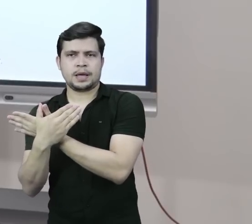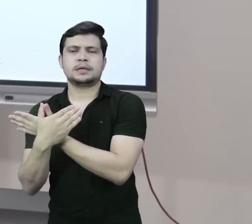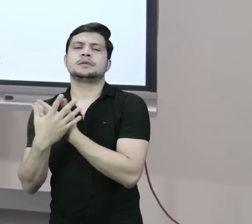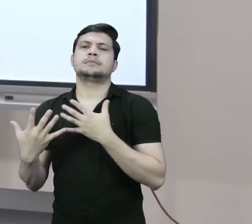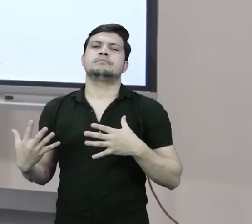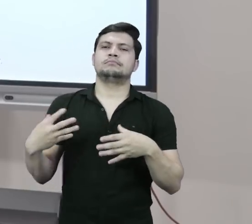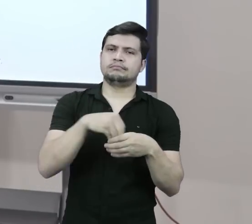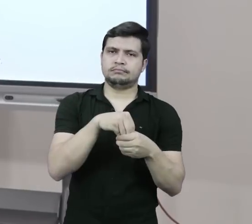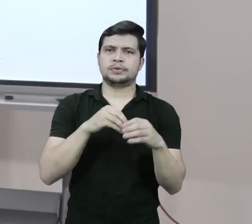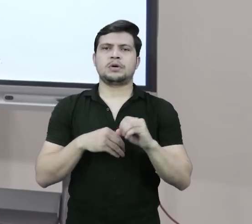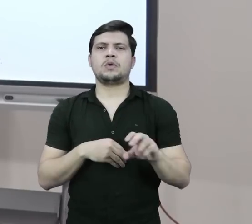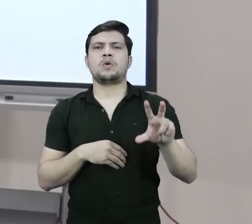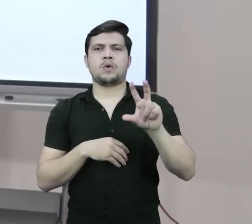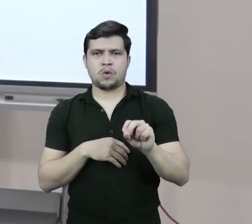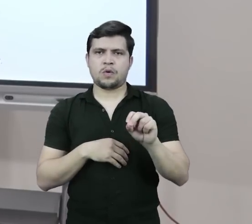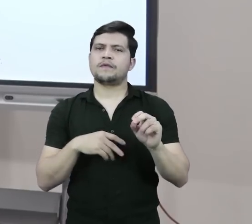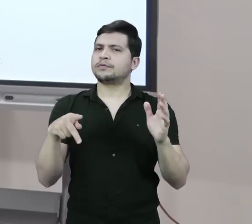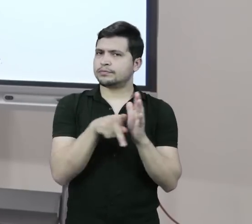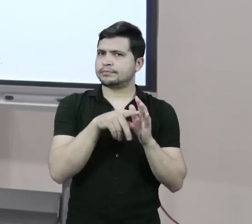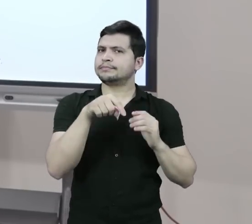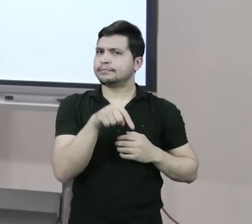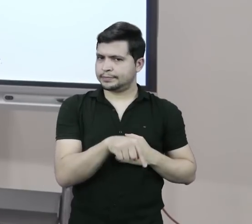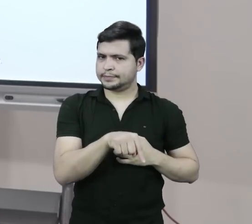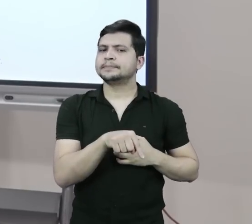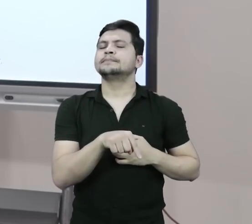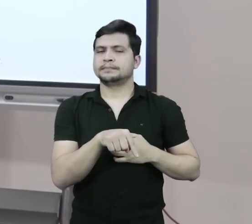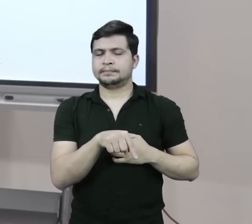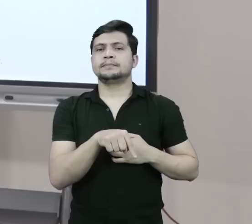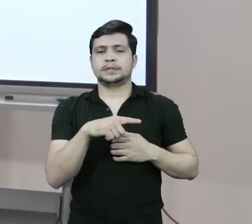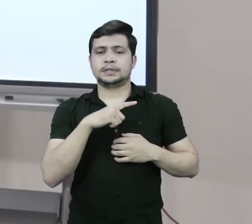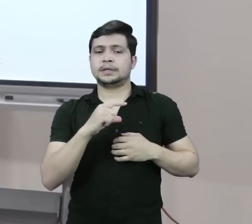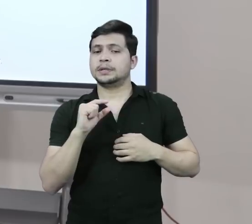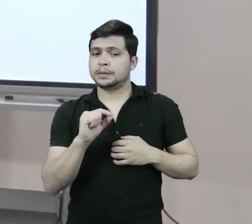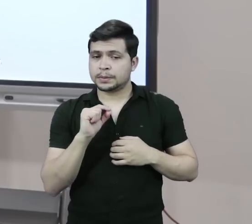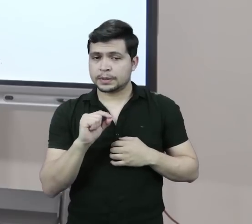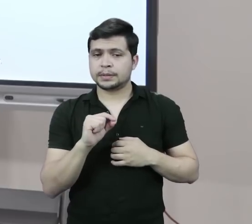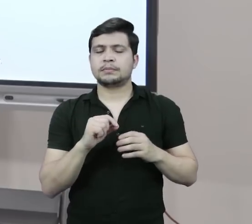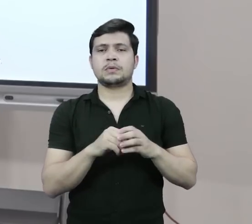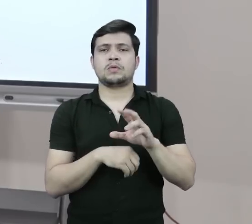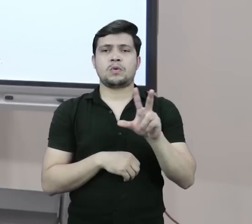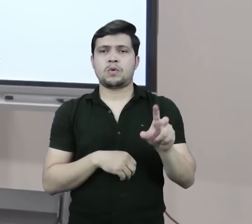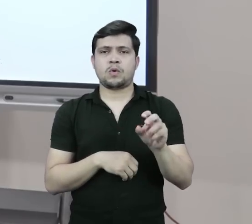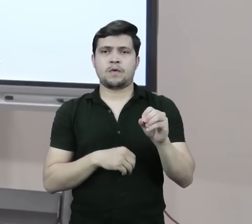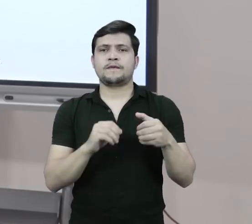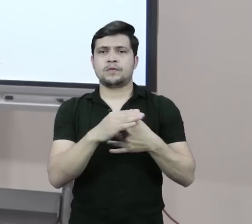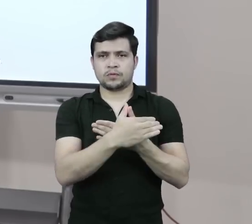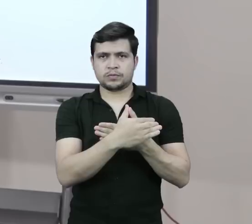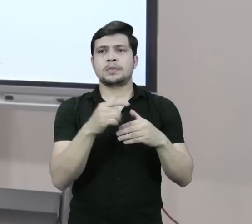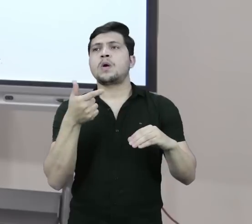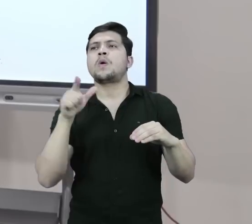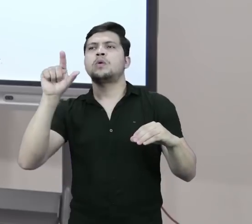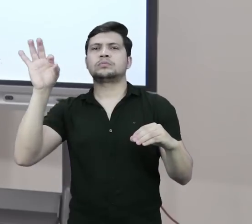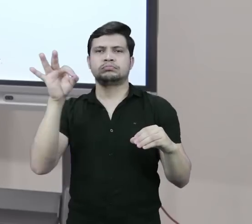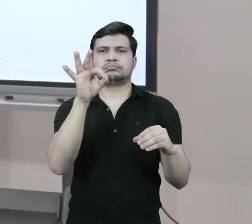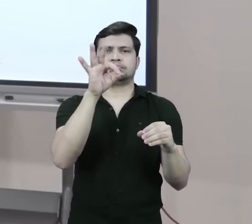microvespa Trichograma sp introduz seus ovos nos ovos de outros insetos, incluindo os das borboletas em questão.